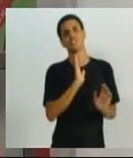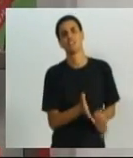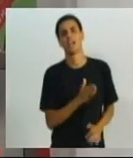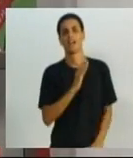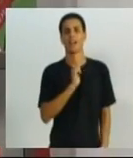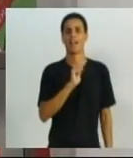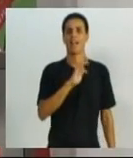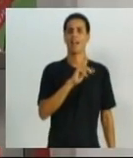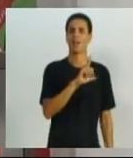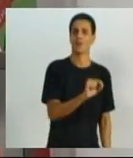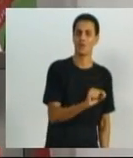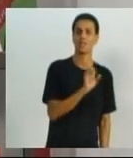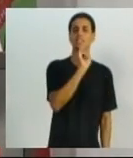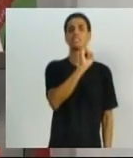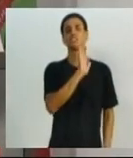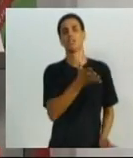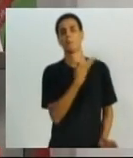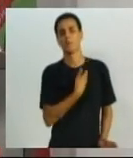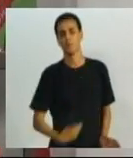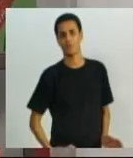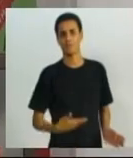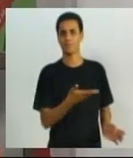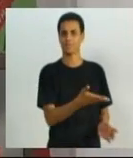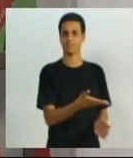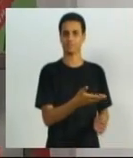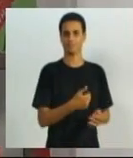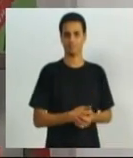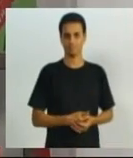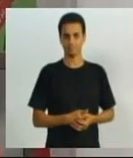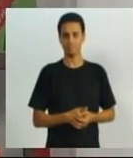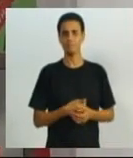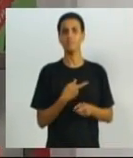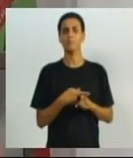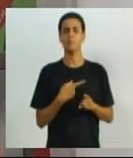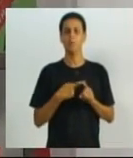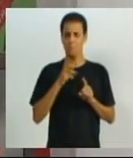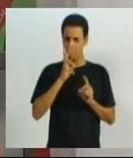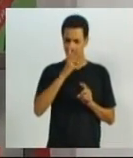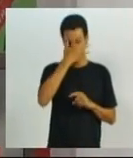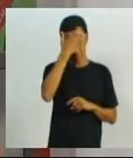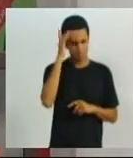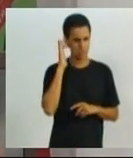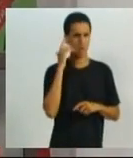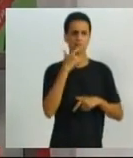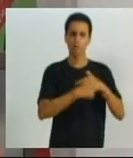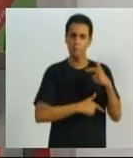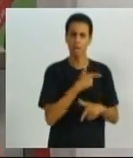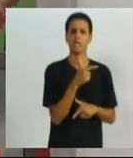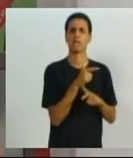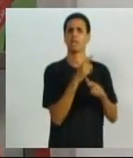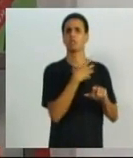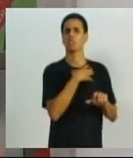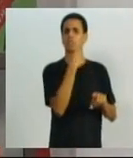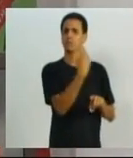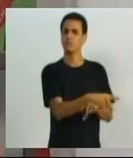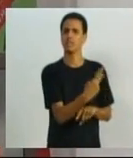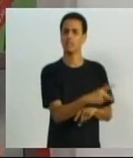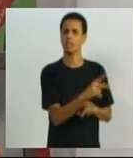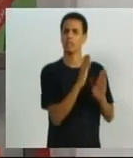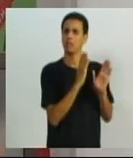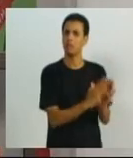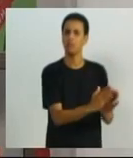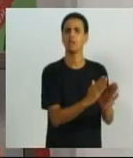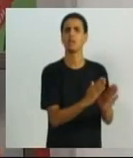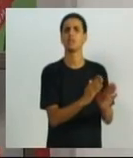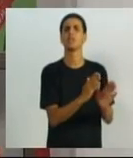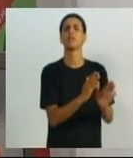pública. Porque isso o cidadão, mesmo no exercício do cargo, mesmo fazendo sua obrigação, pela ausência constante